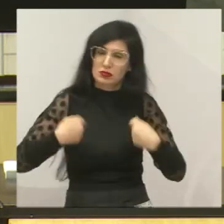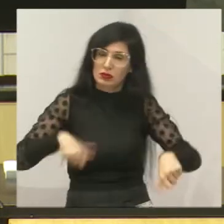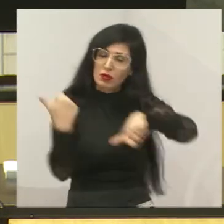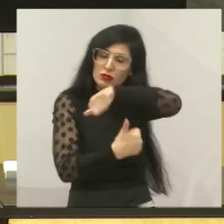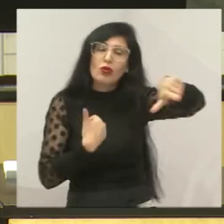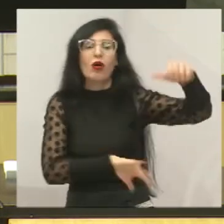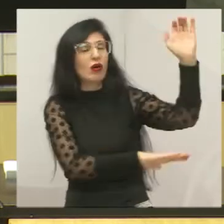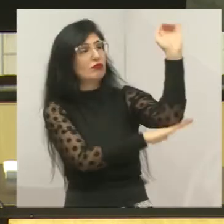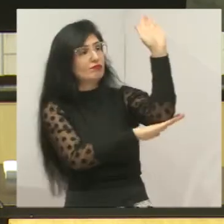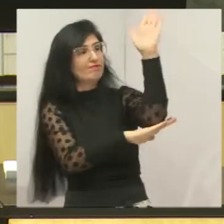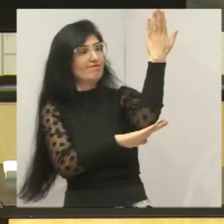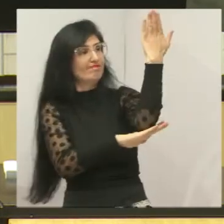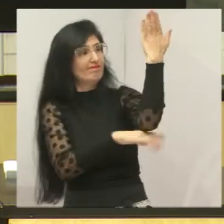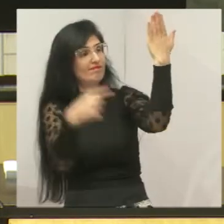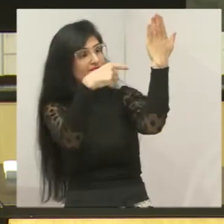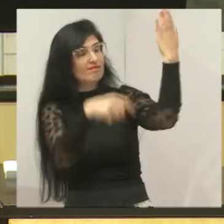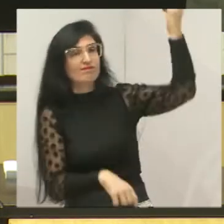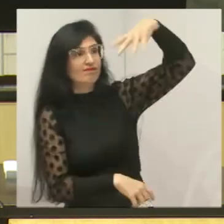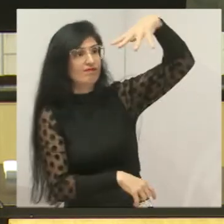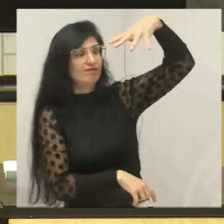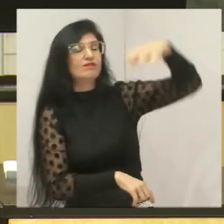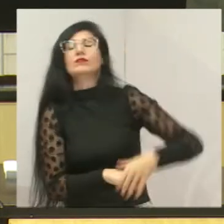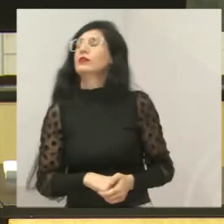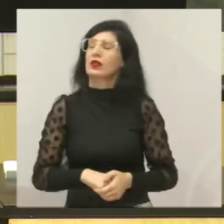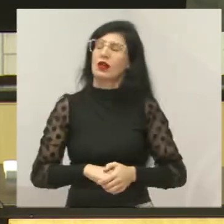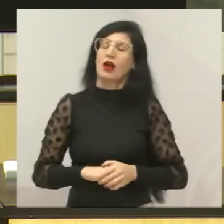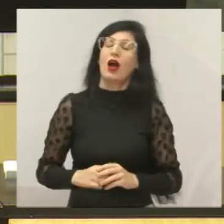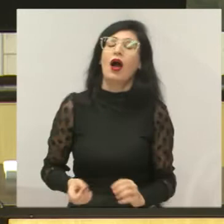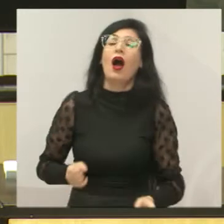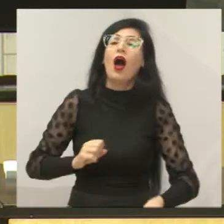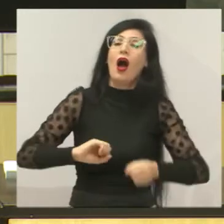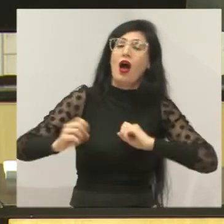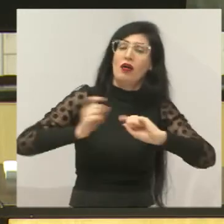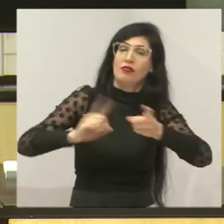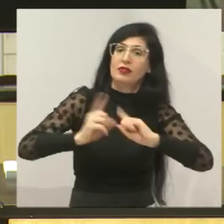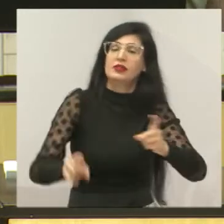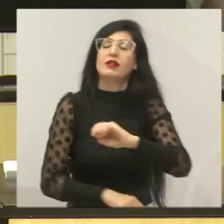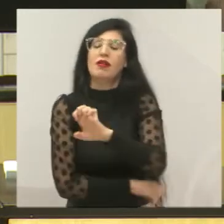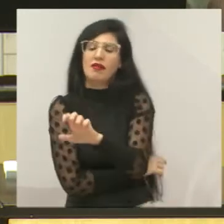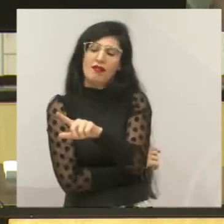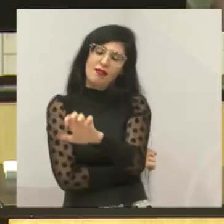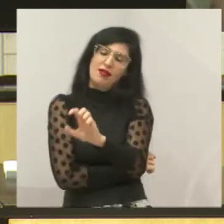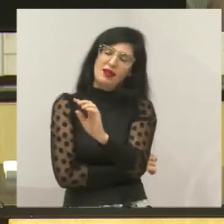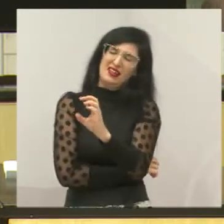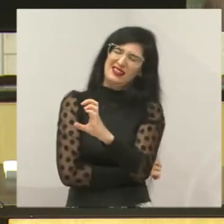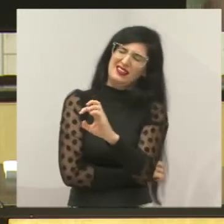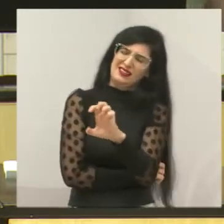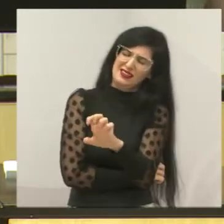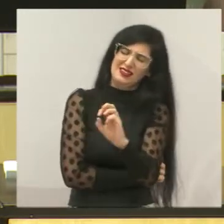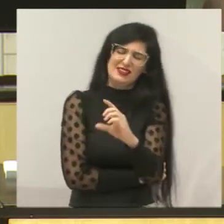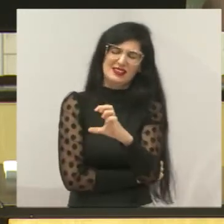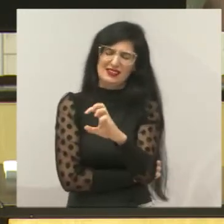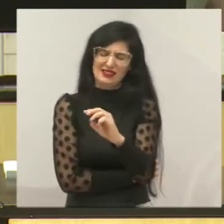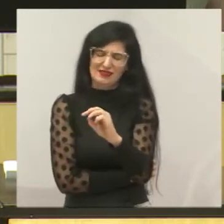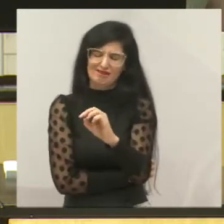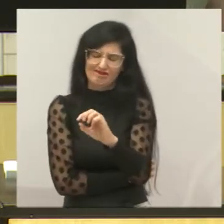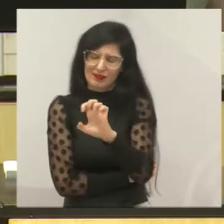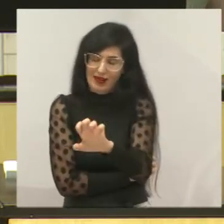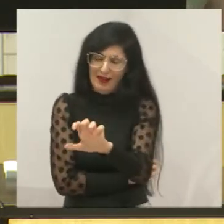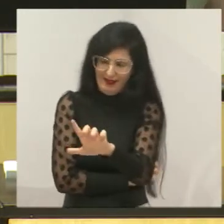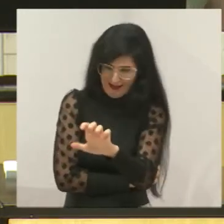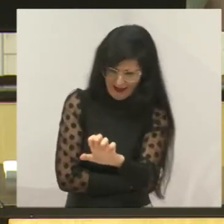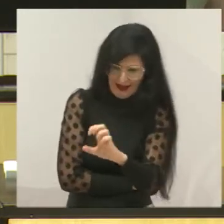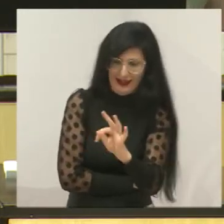poste de madeira existente na Avenida dos Eletricistas, em frente ao número 38, no Conjunto 1º de Maio, em Jacareí. Assim sendo,